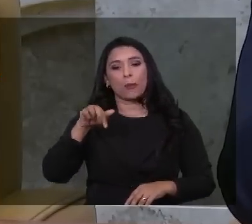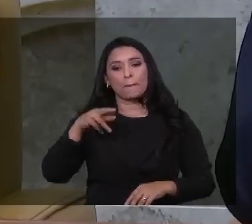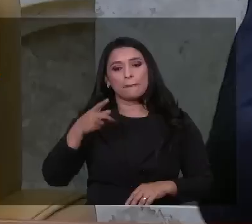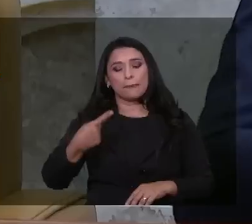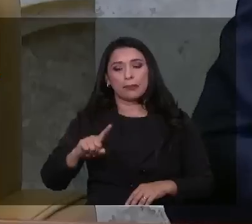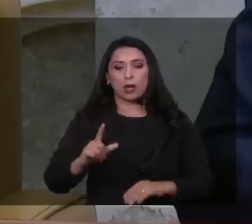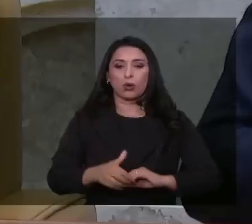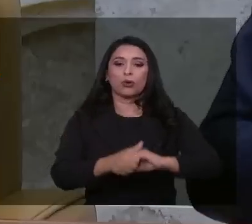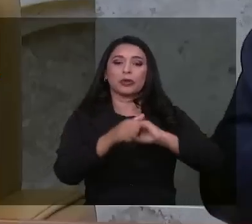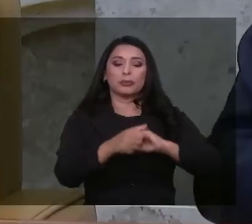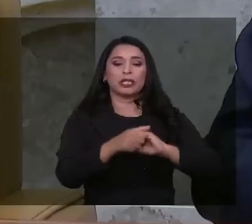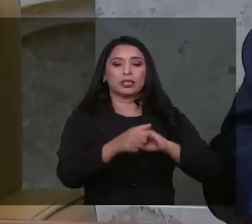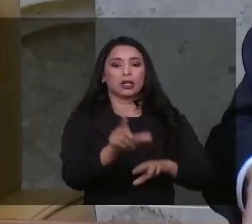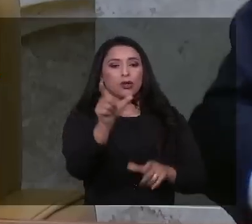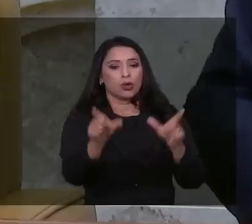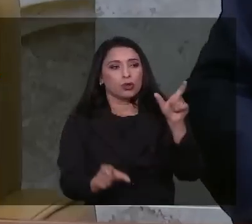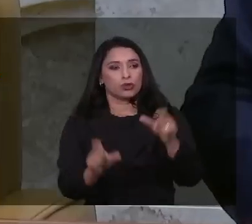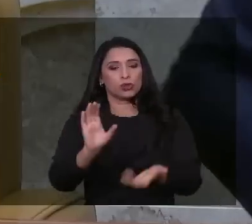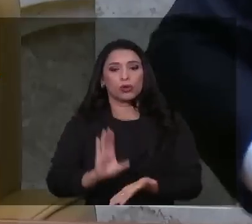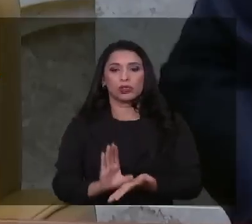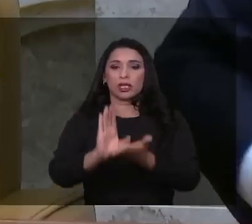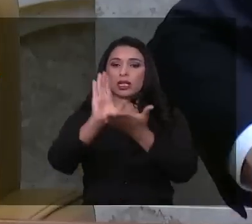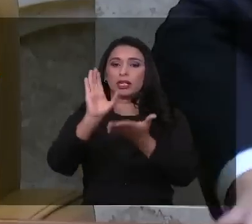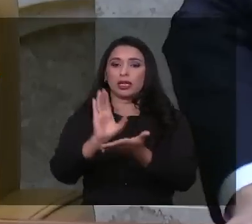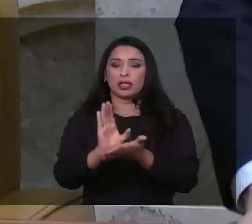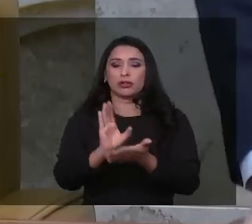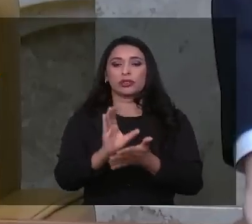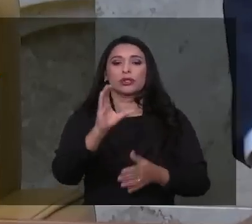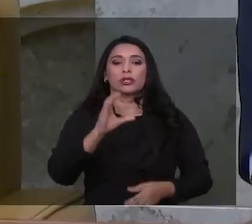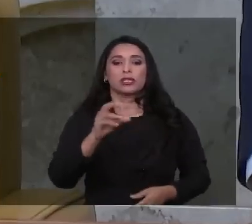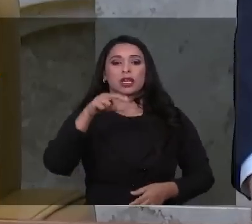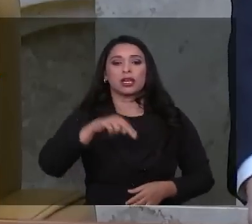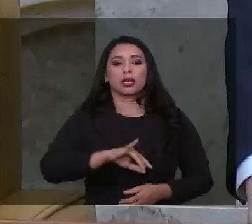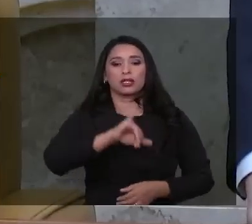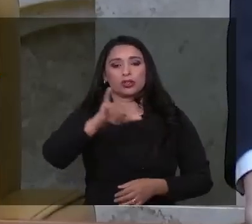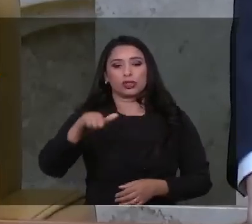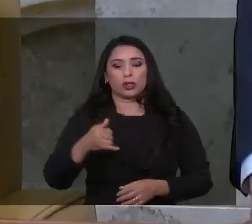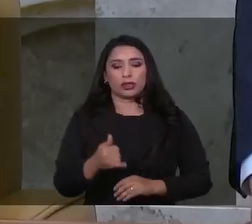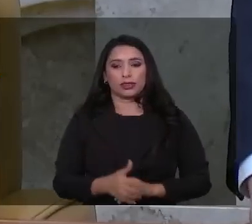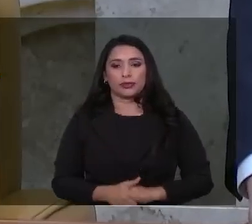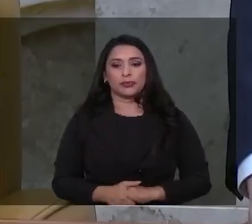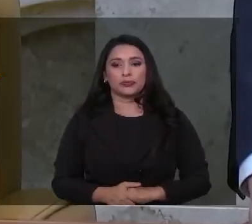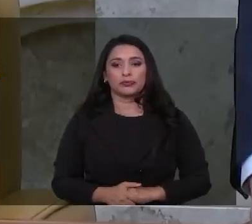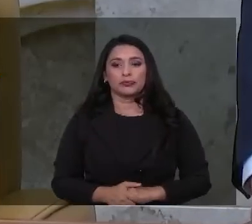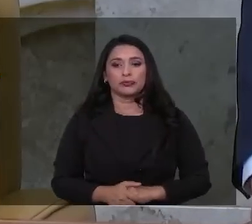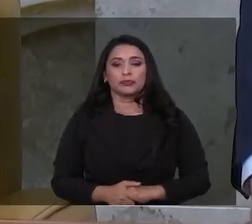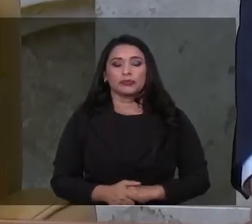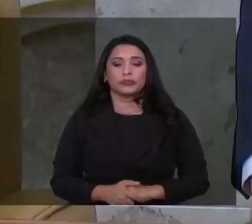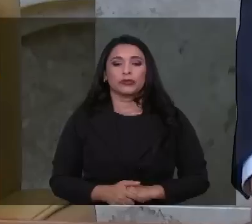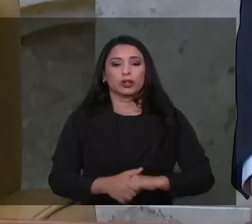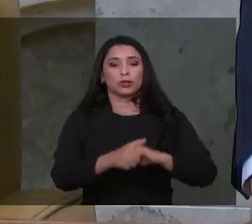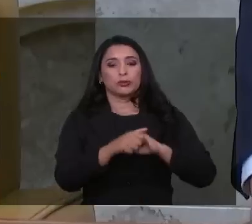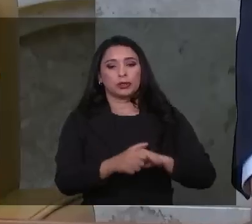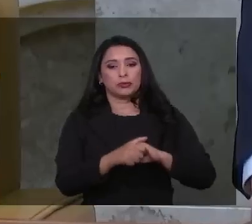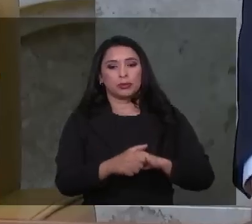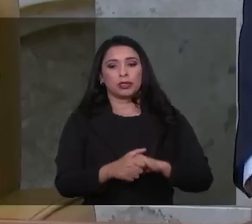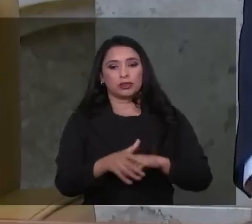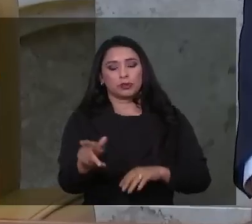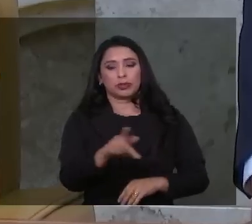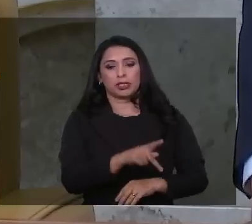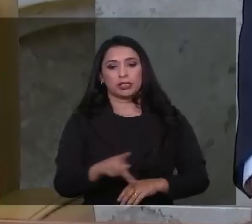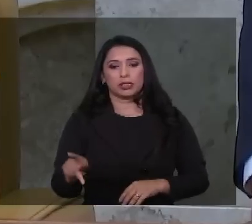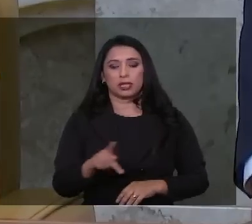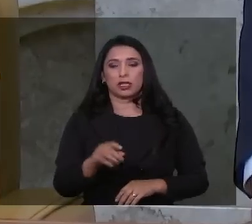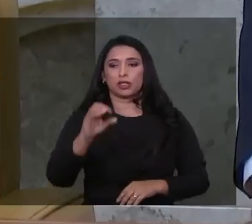cumprimento os senhores conselheiros e senhoras conselheiras do Conselho Nacional de Justiça. O senhor presidente do Conselho Federal da Ordem